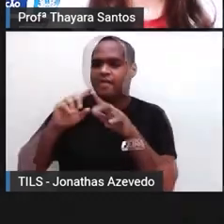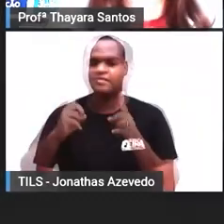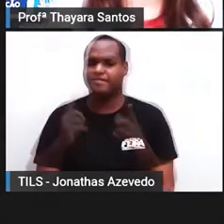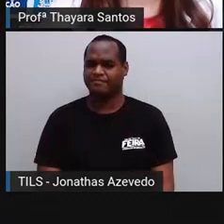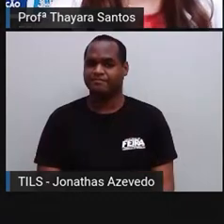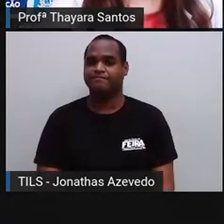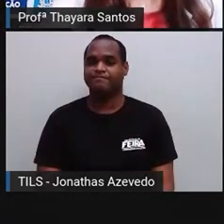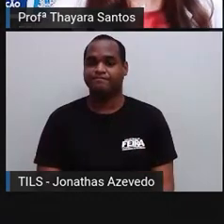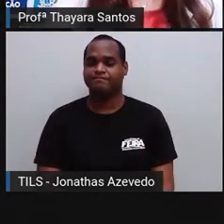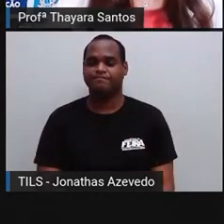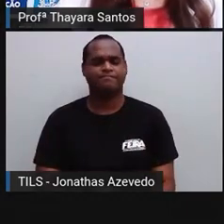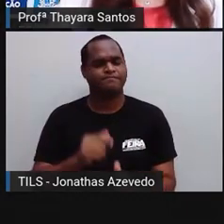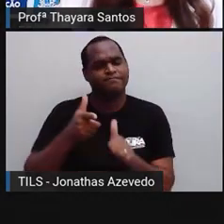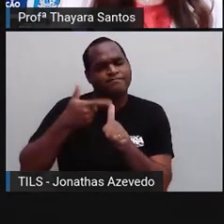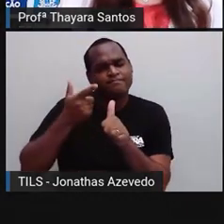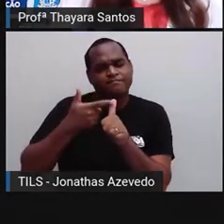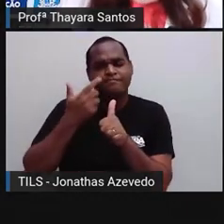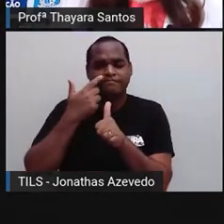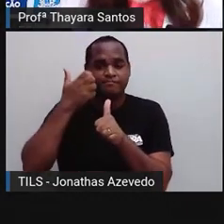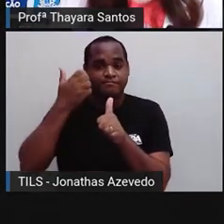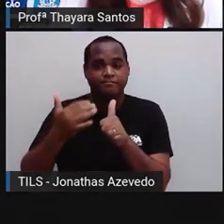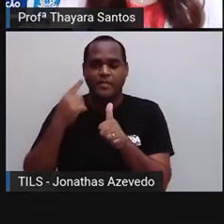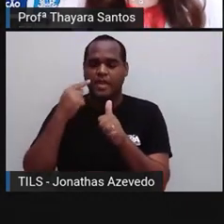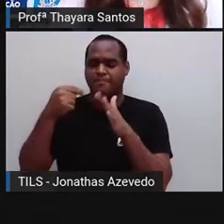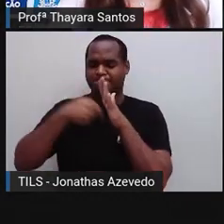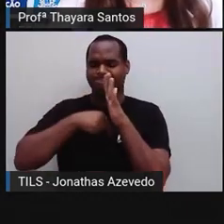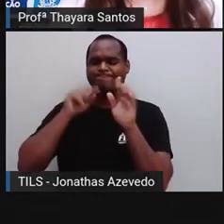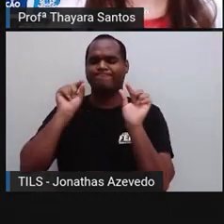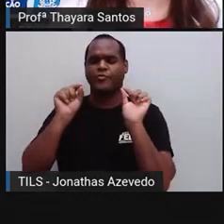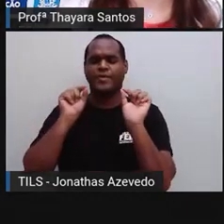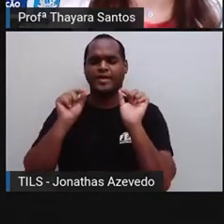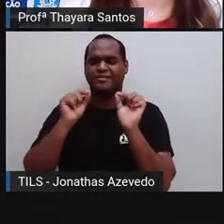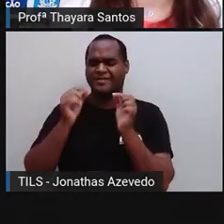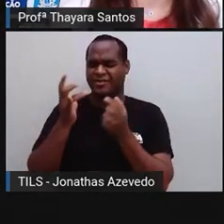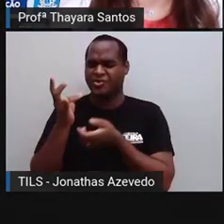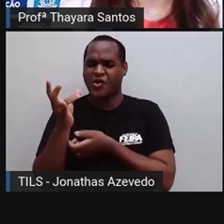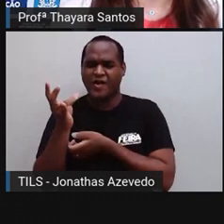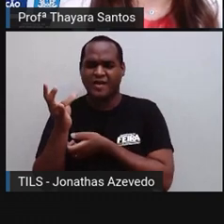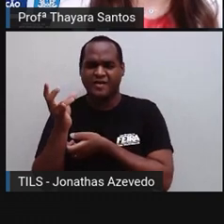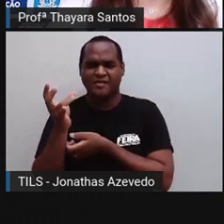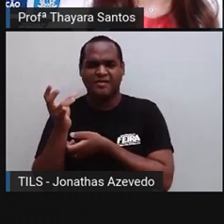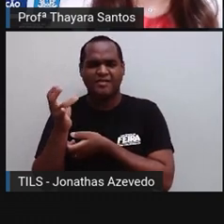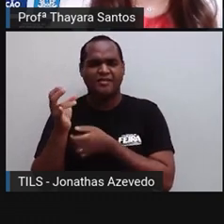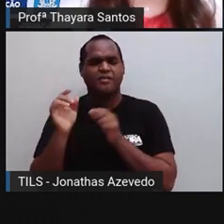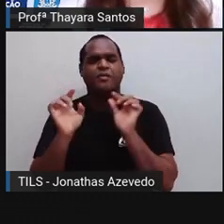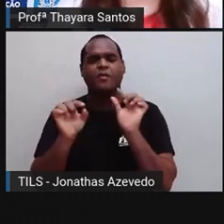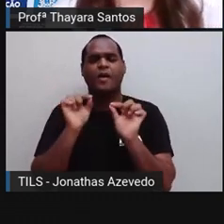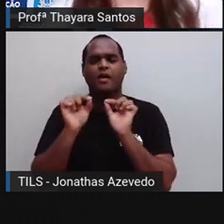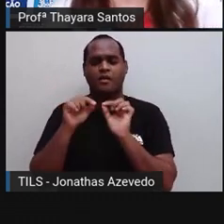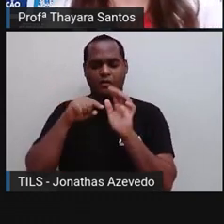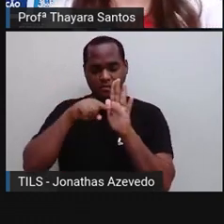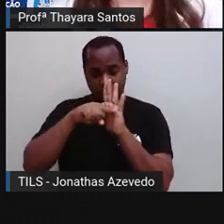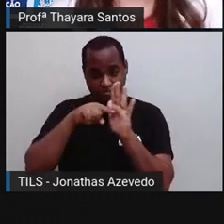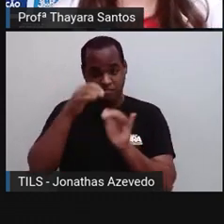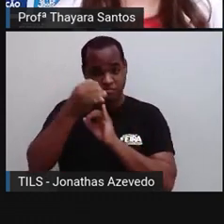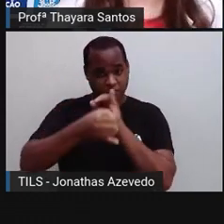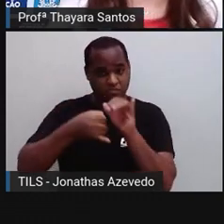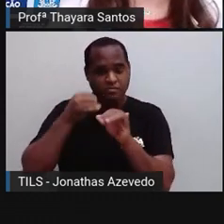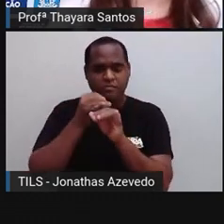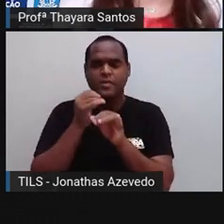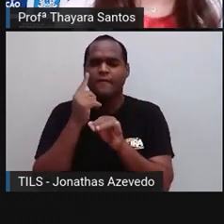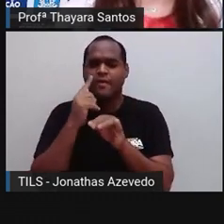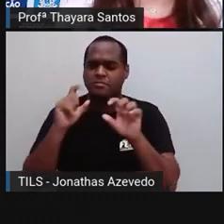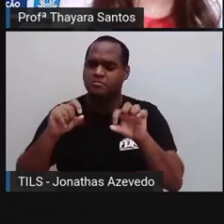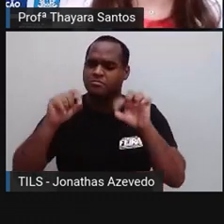nervoso. Primeira coisa que a gente pode se perguntar aqui, né? O que são drogas? Quando a gente pesquisa isso na internet, o que é que a